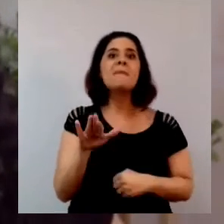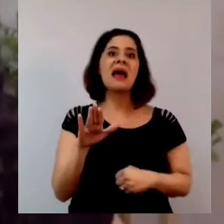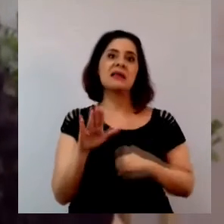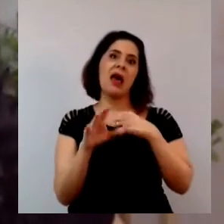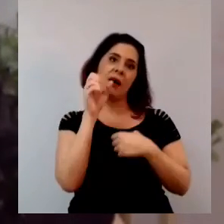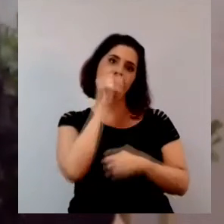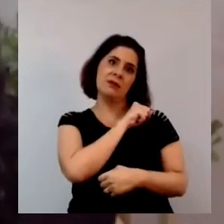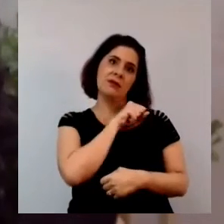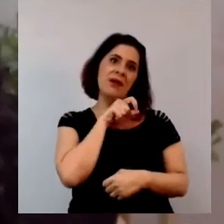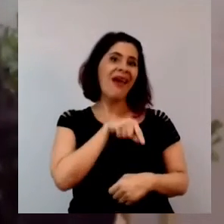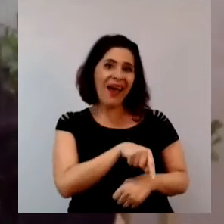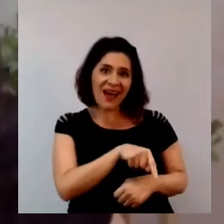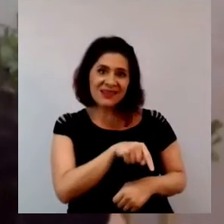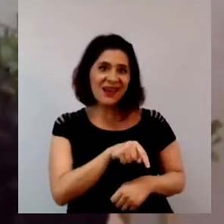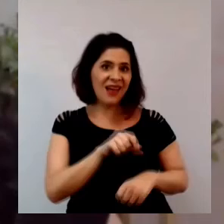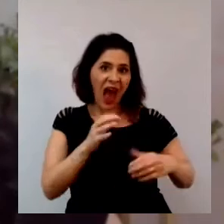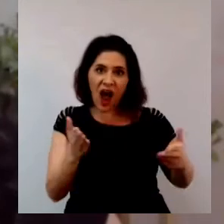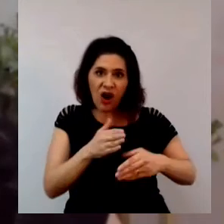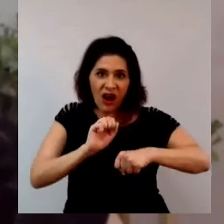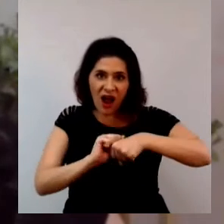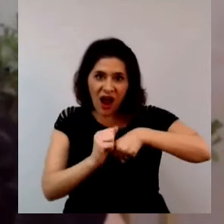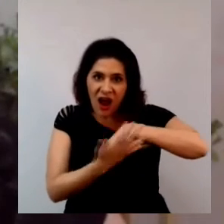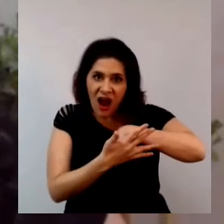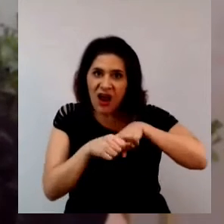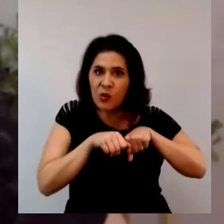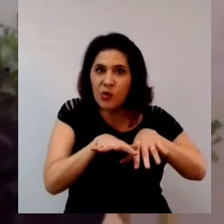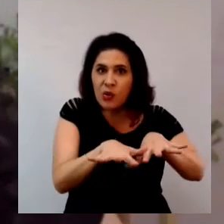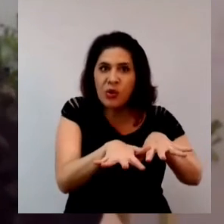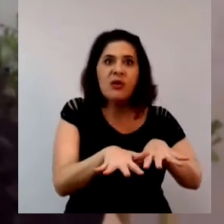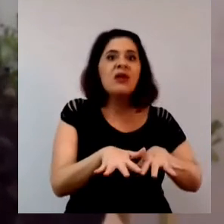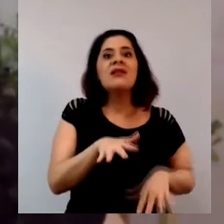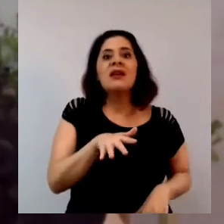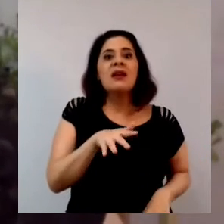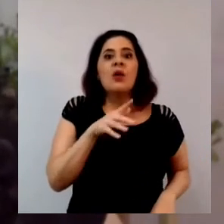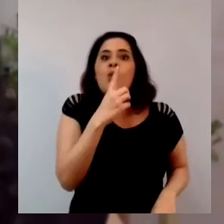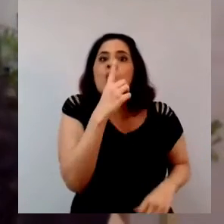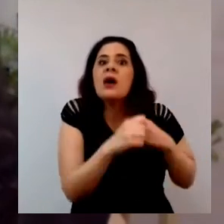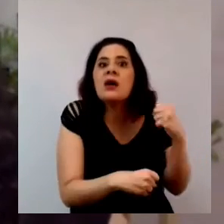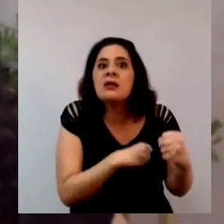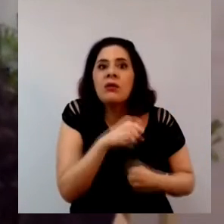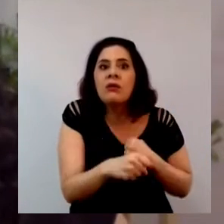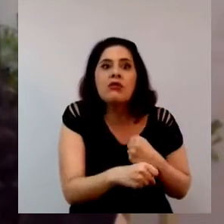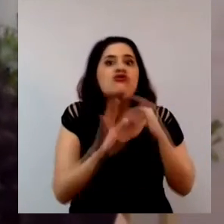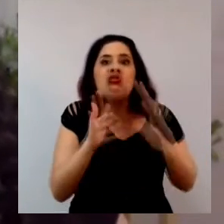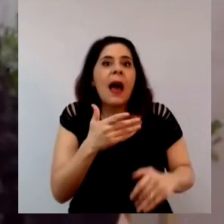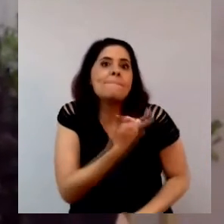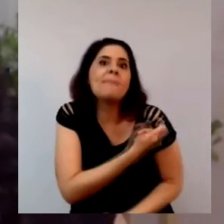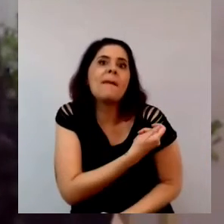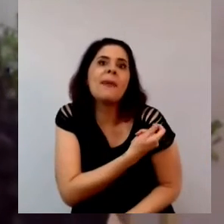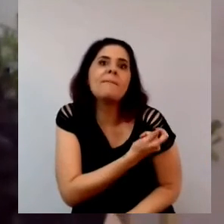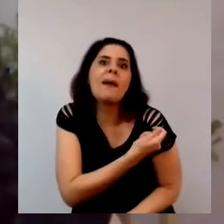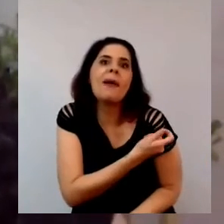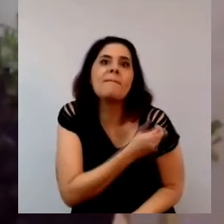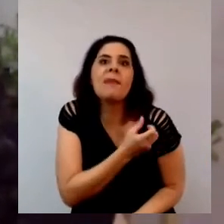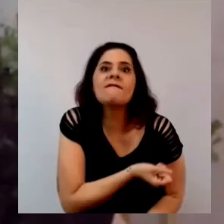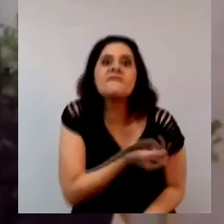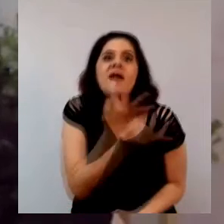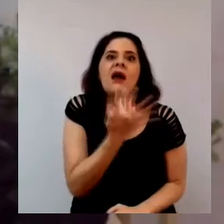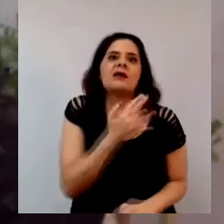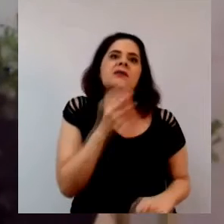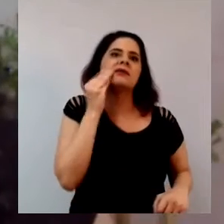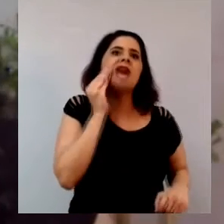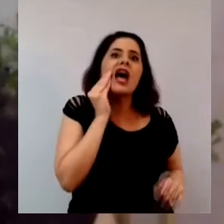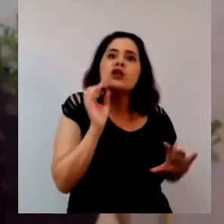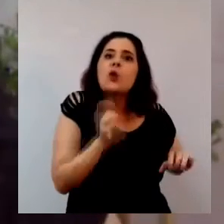vacinas desenvolvidas em fases finais de teste, possibilitando que sejam provavelmente disponibilizadas